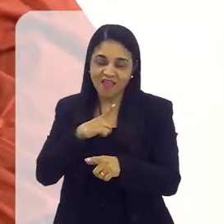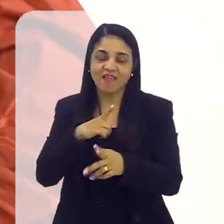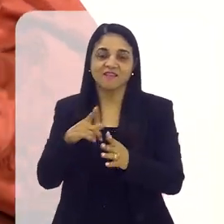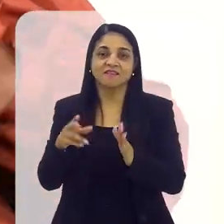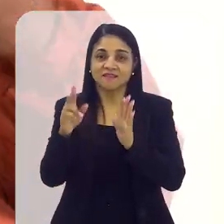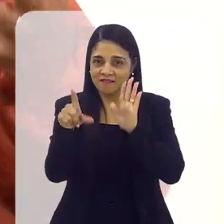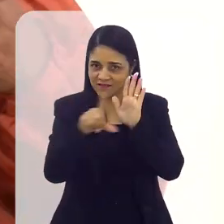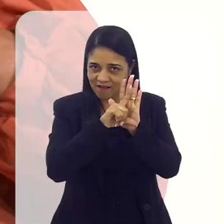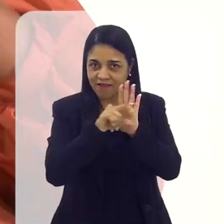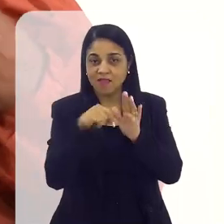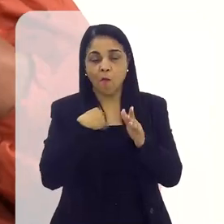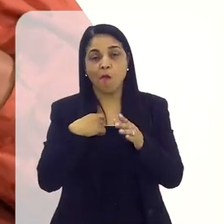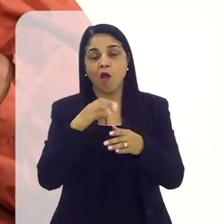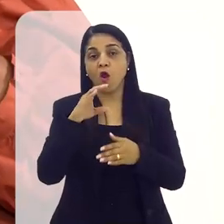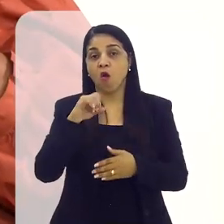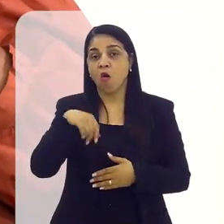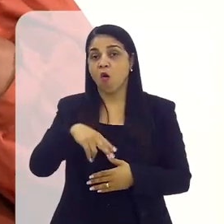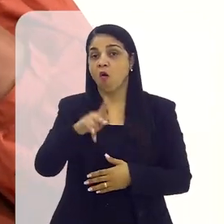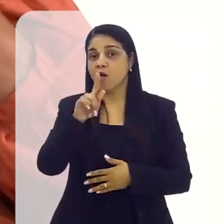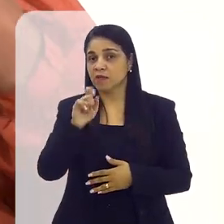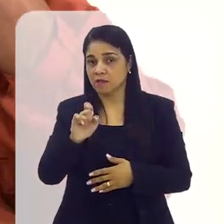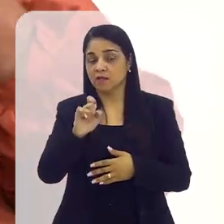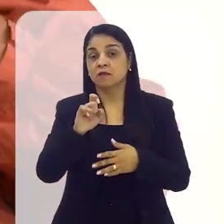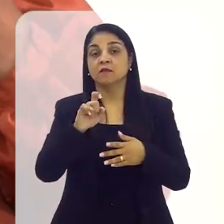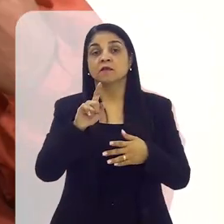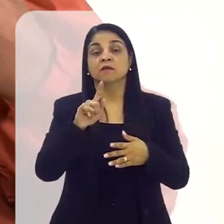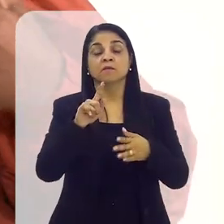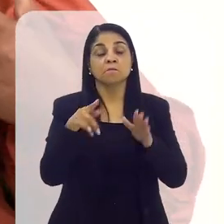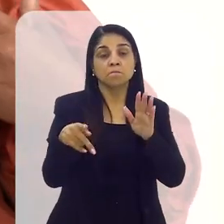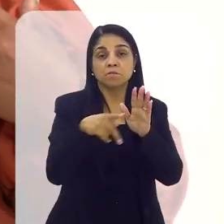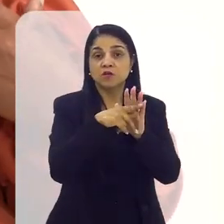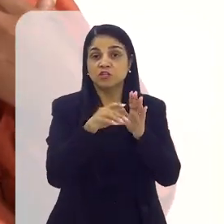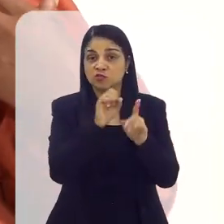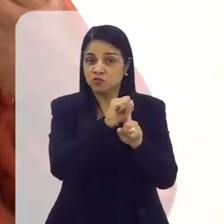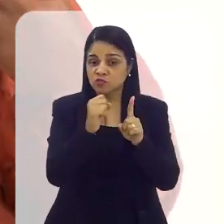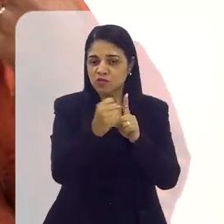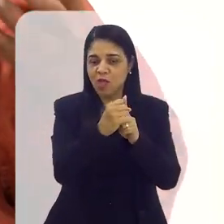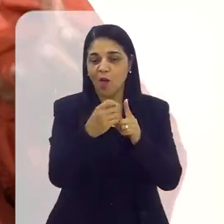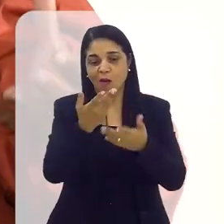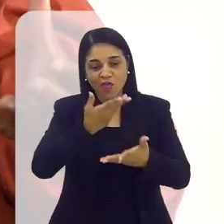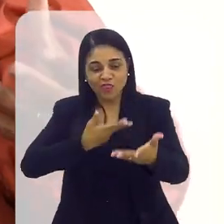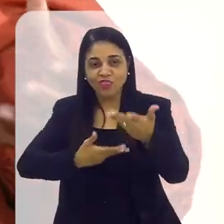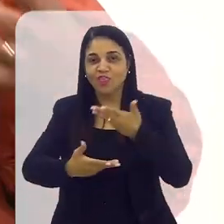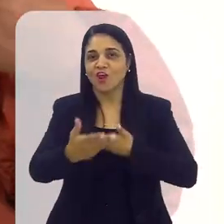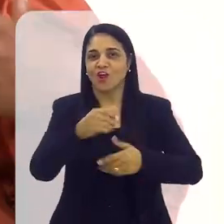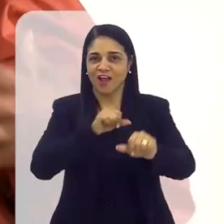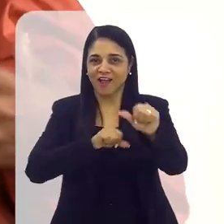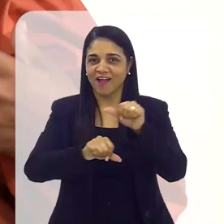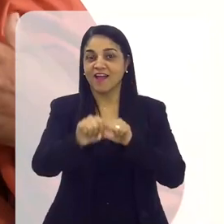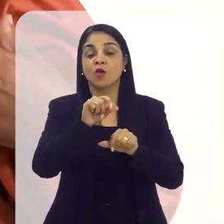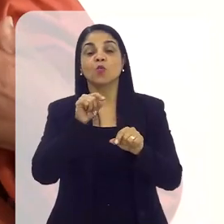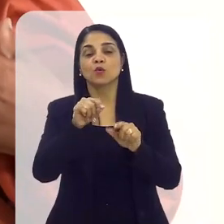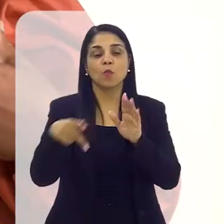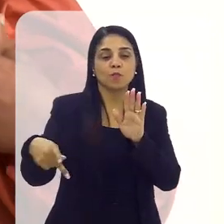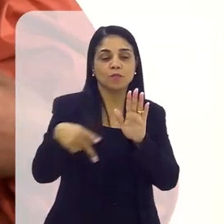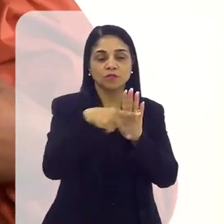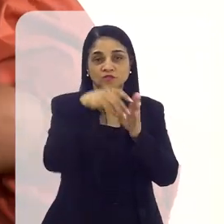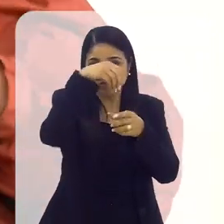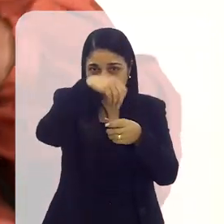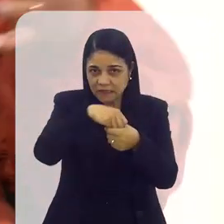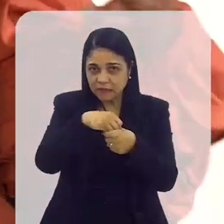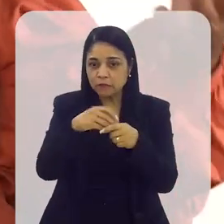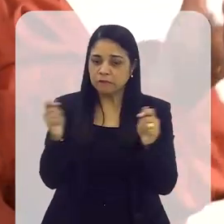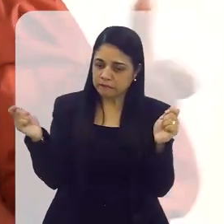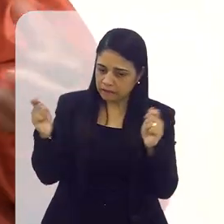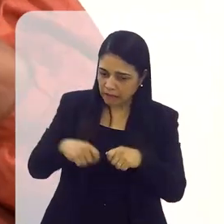Então, é uma ONG, é um projeto social e é uma troca, né? A pessoa, ela vem se doar e o que o projeto pode fazer por